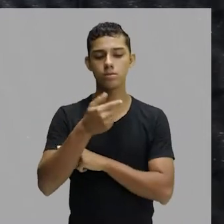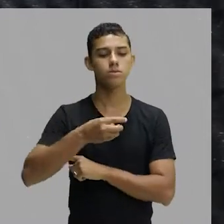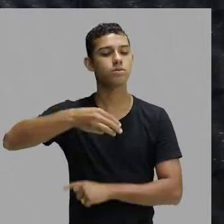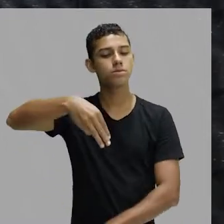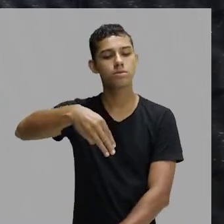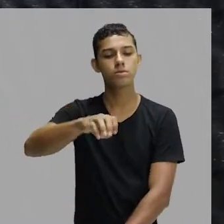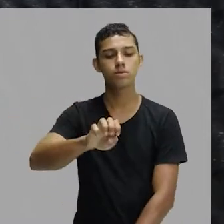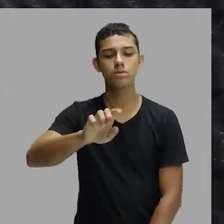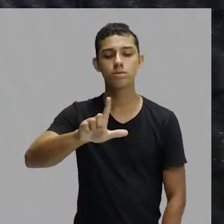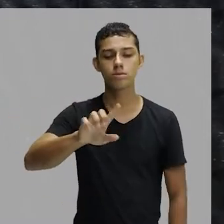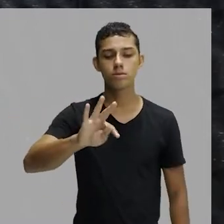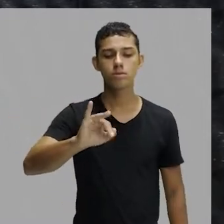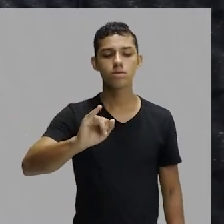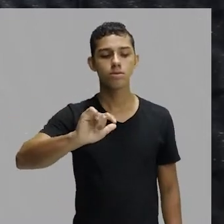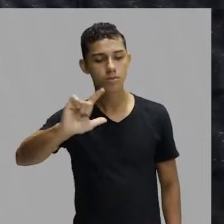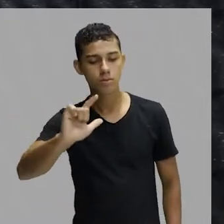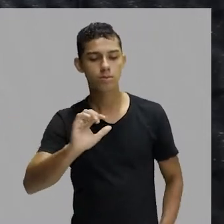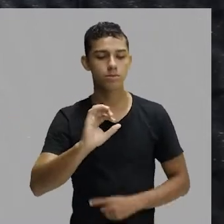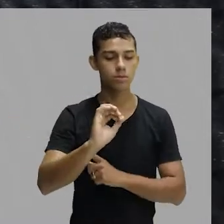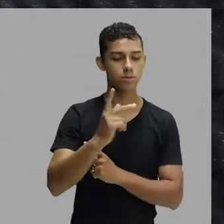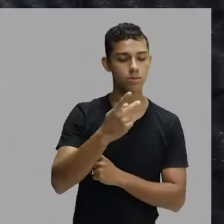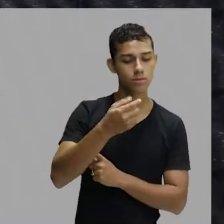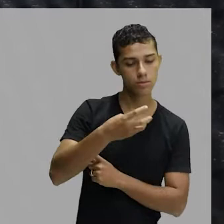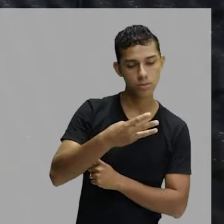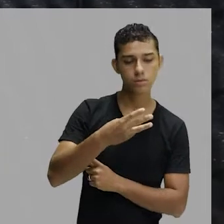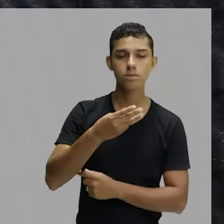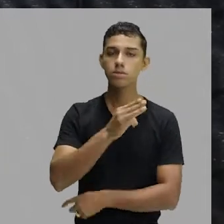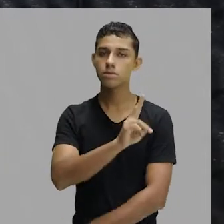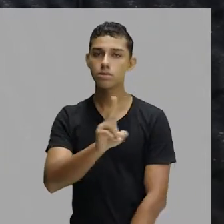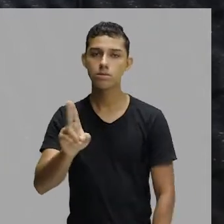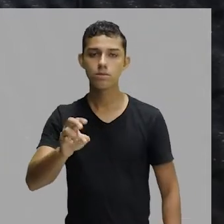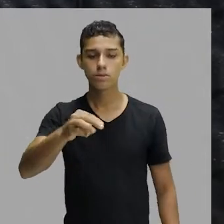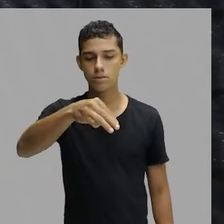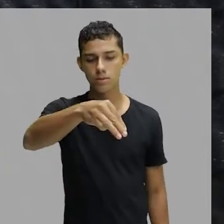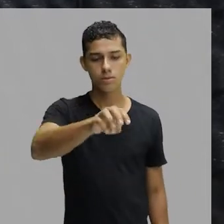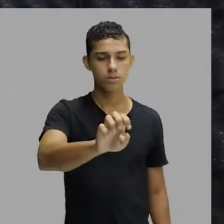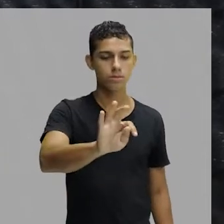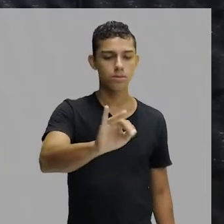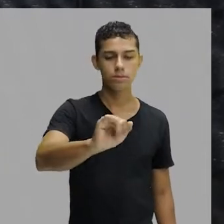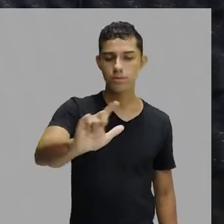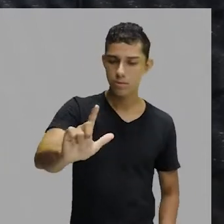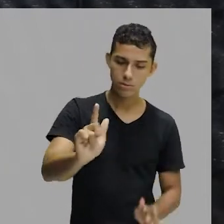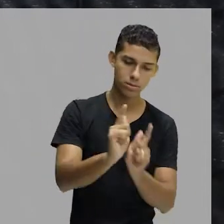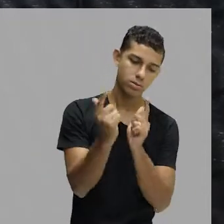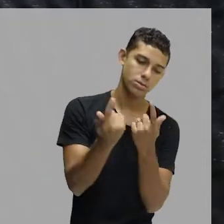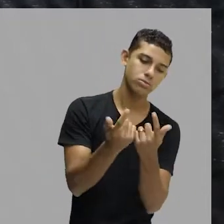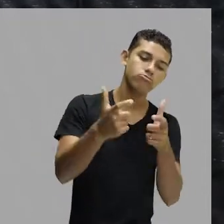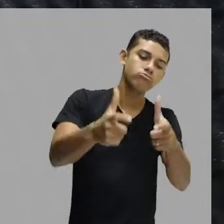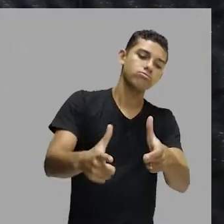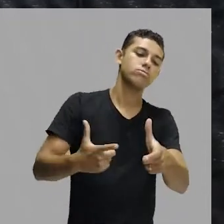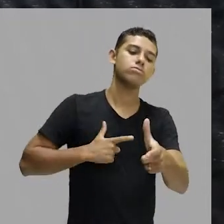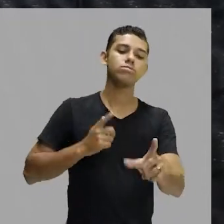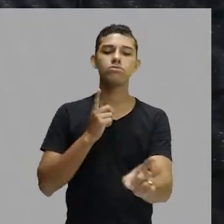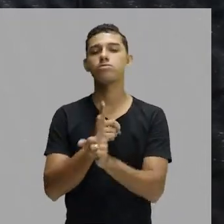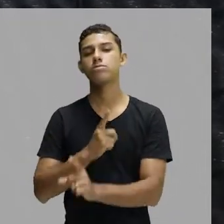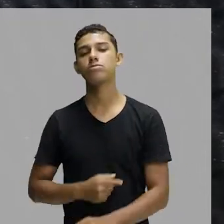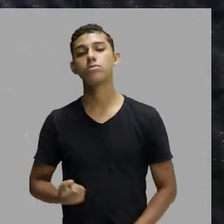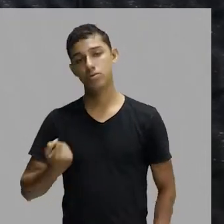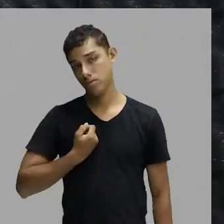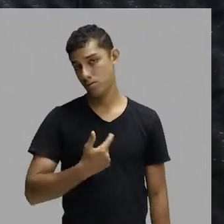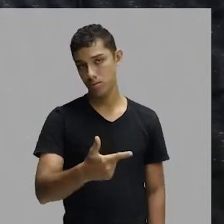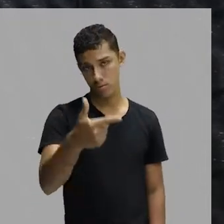aqui destaquei, ó. O grupo CH3 ele é chamado de grupo metil. Onde o grupo metil está localizado,